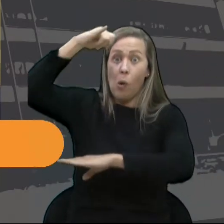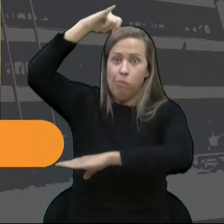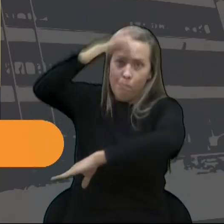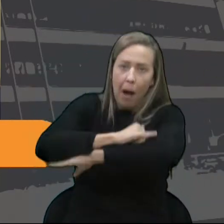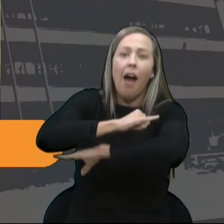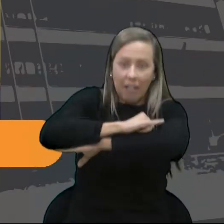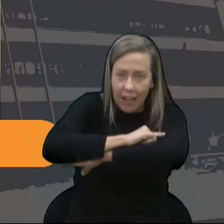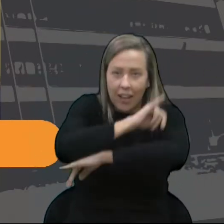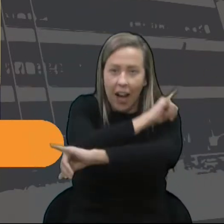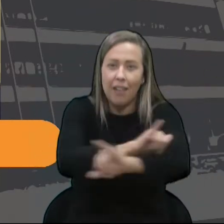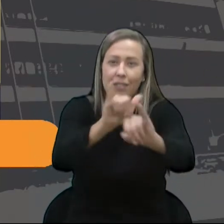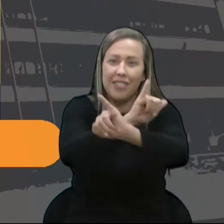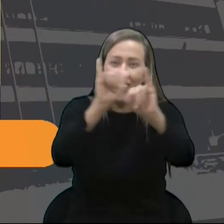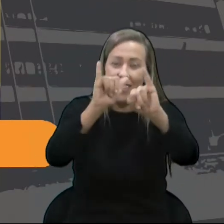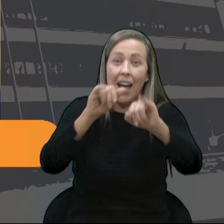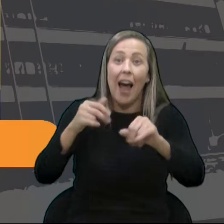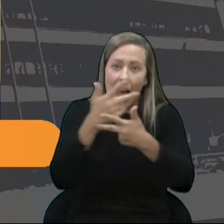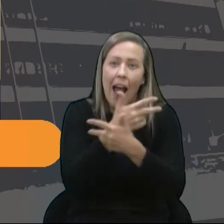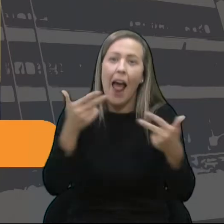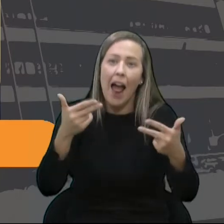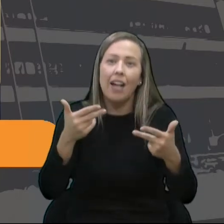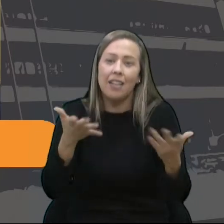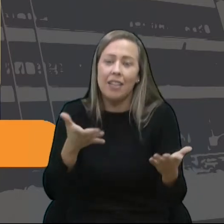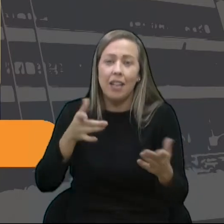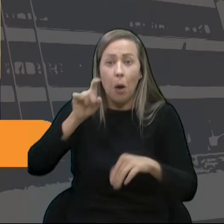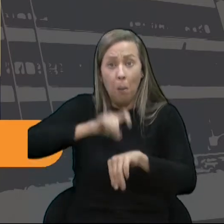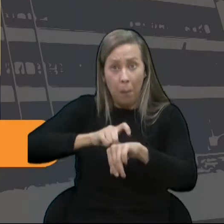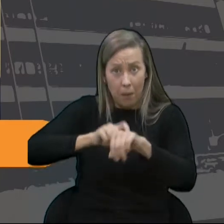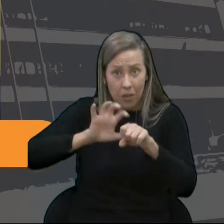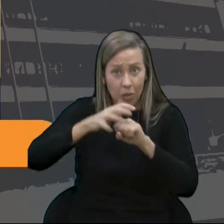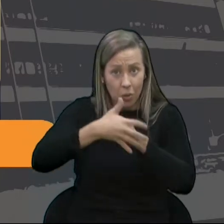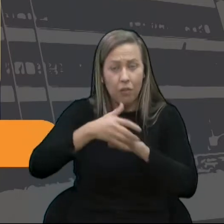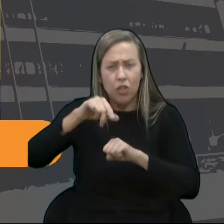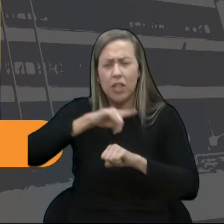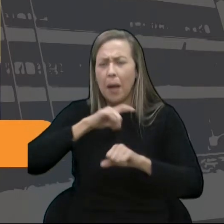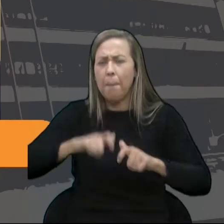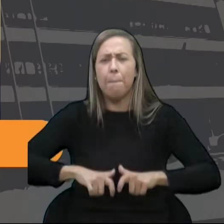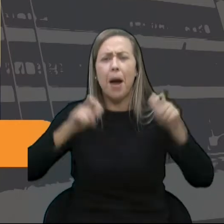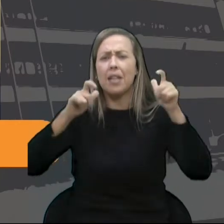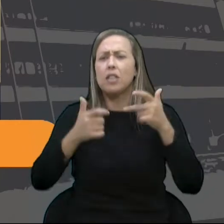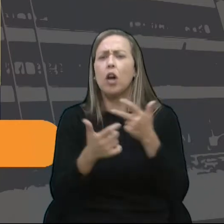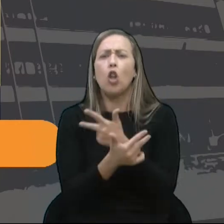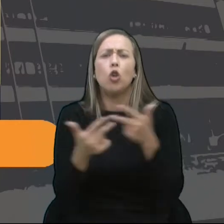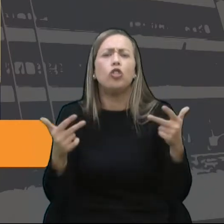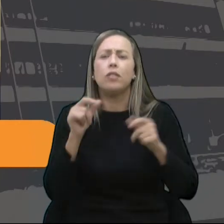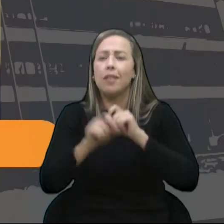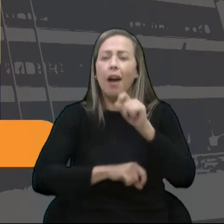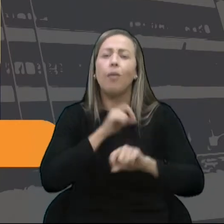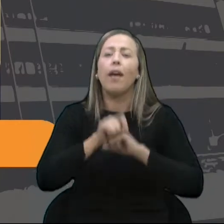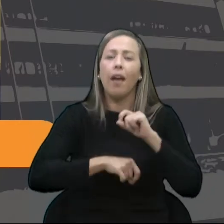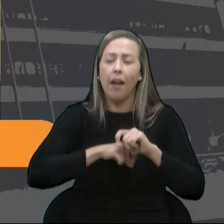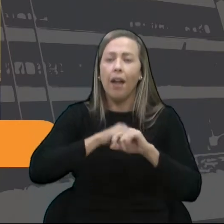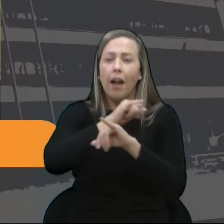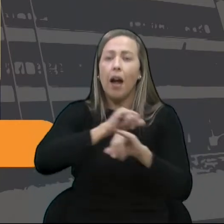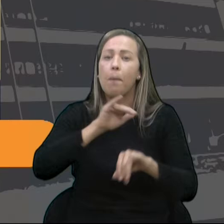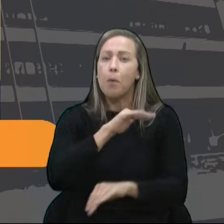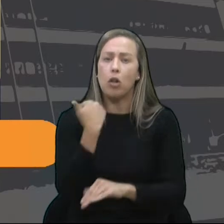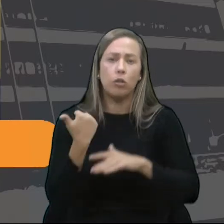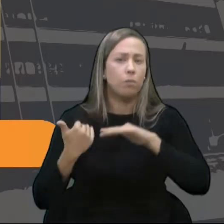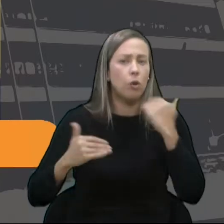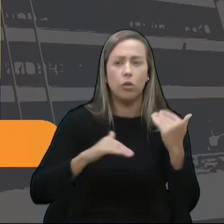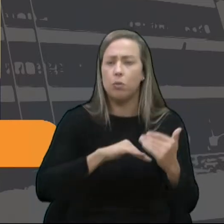sendo notícia. E nesse momento de pandemia é o que nós estamos vendo, quer dizer, nós temos muito mais notícias sendo divulgadas em relação a